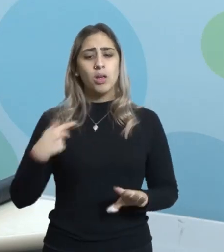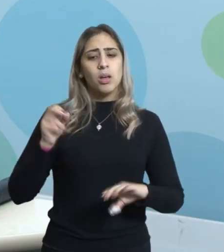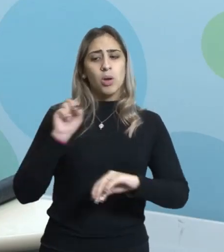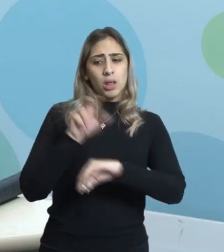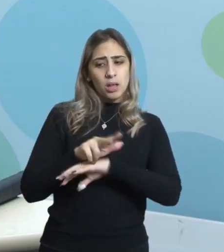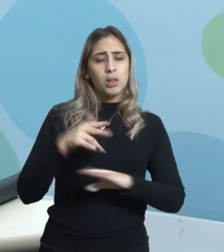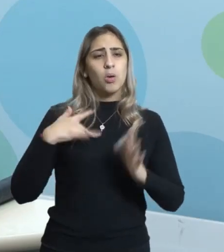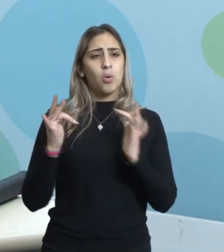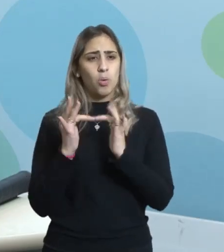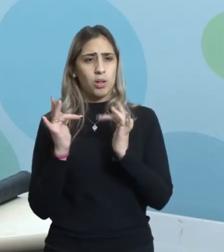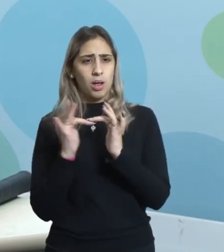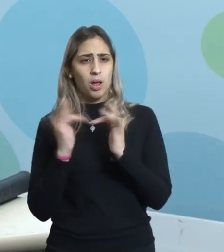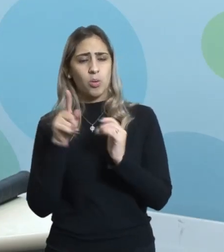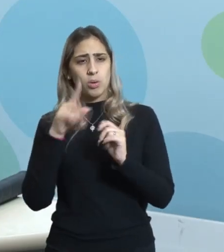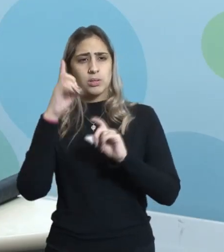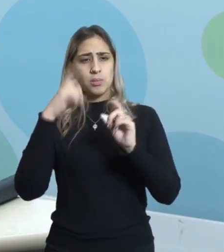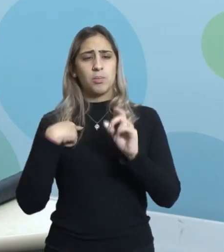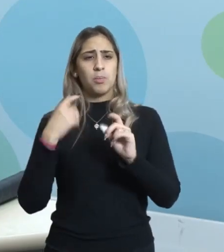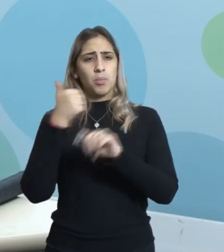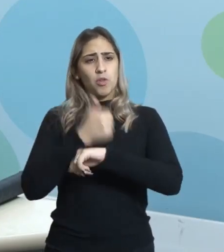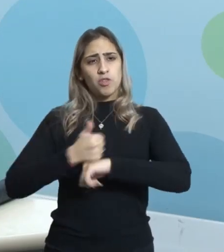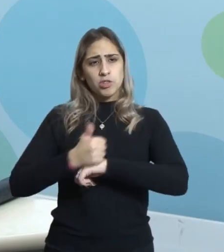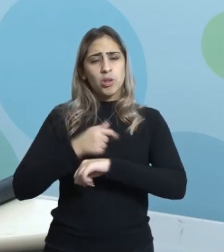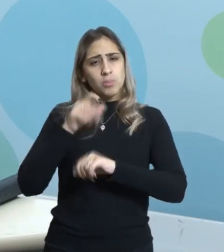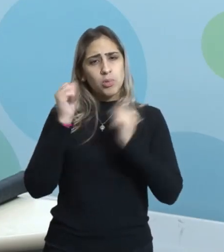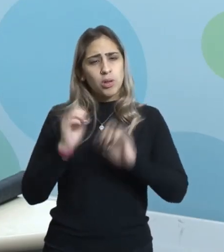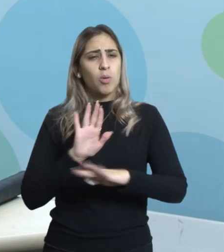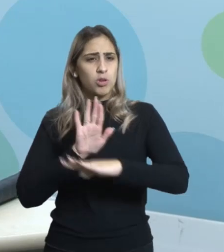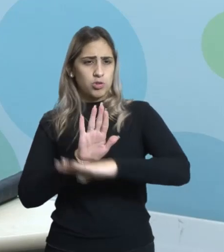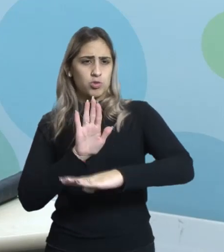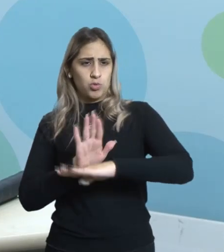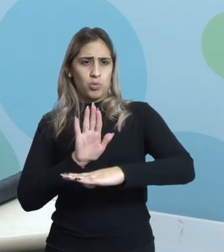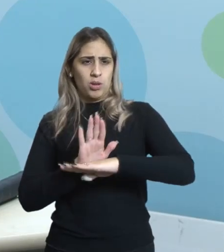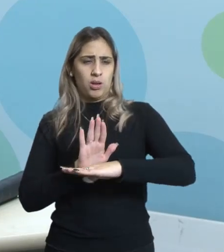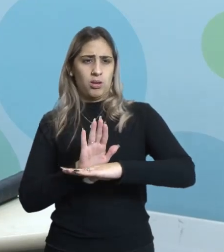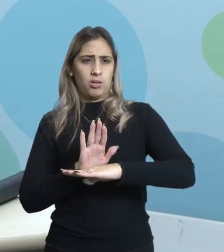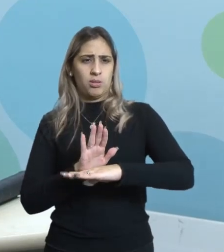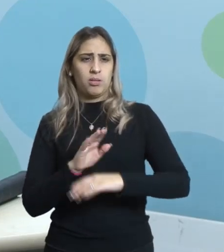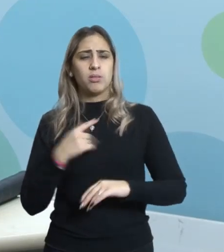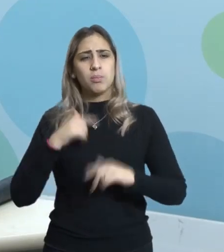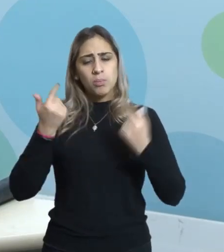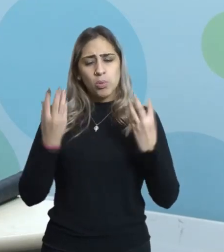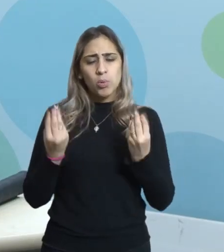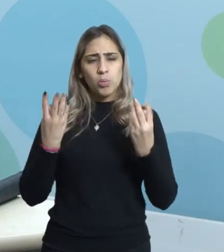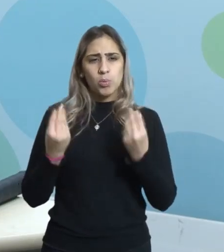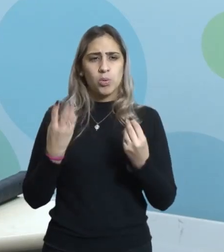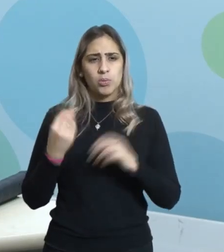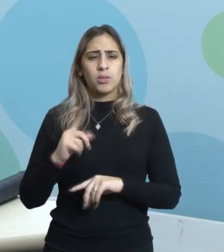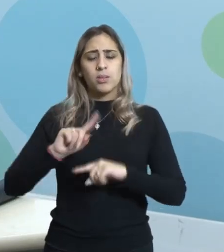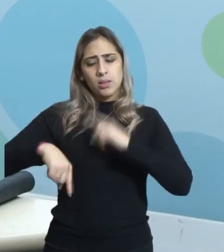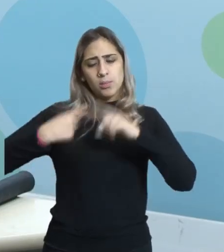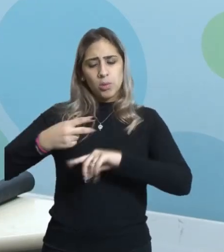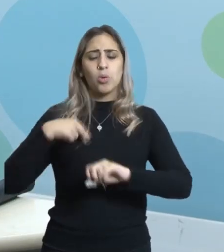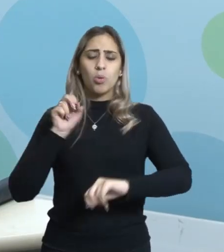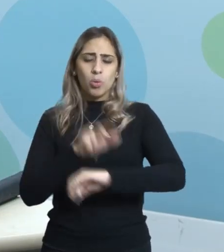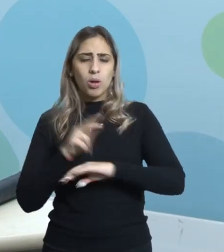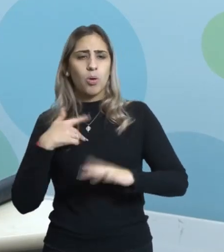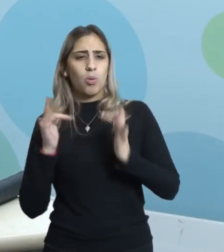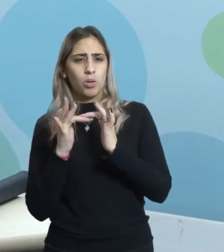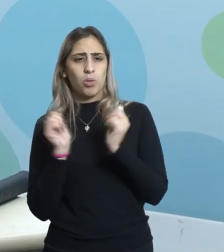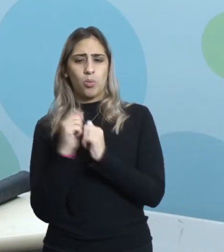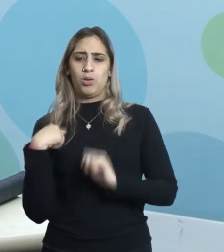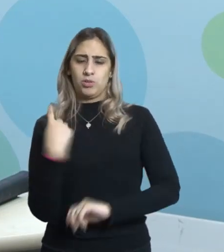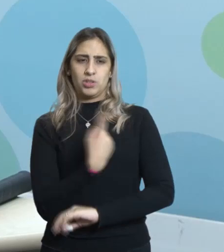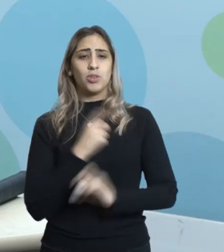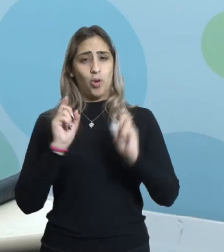contato com esse profissional e eles poderão ajudá-los muito e também depois entrarem em contato com a